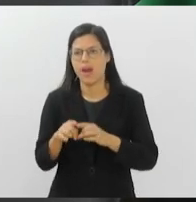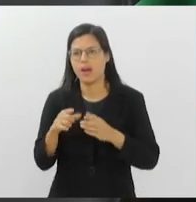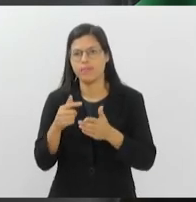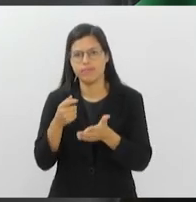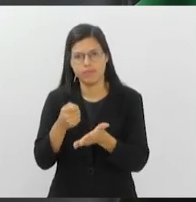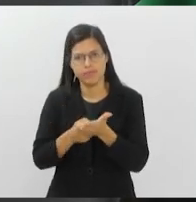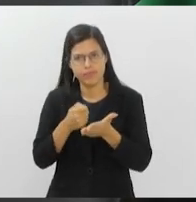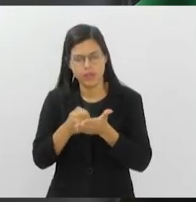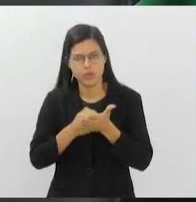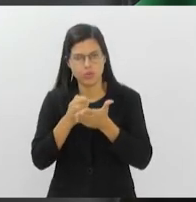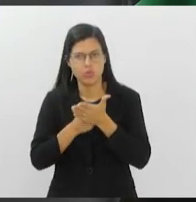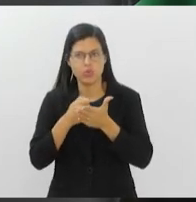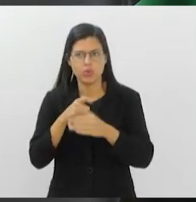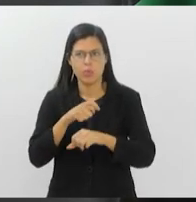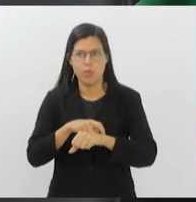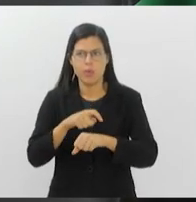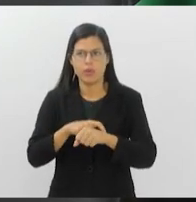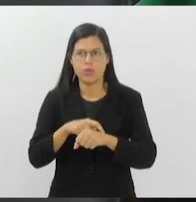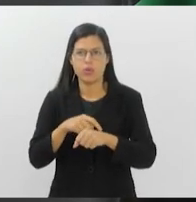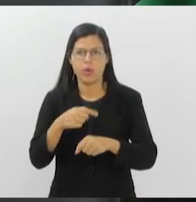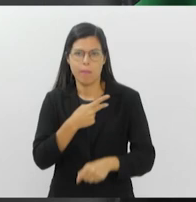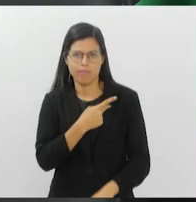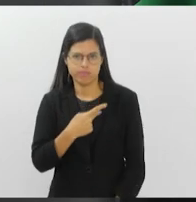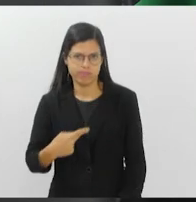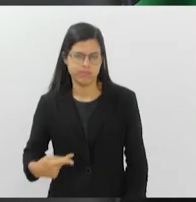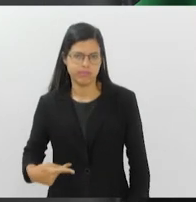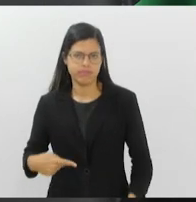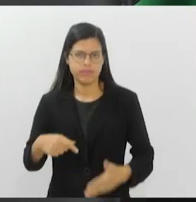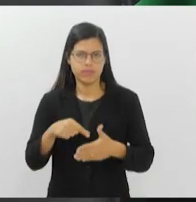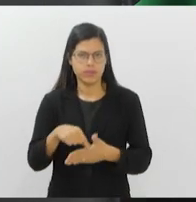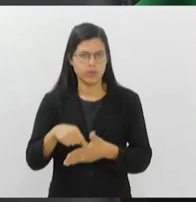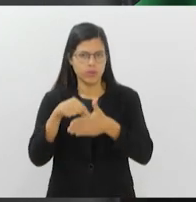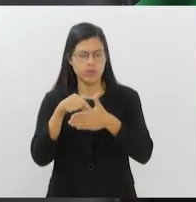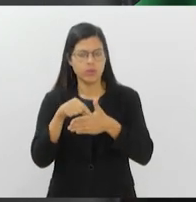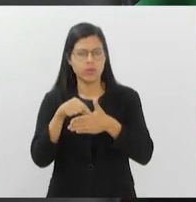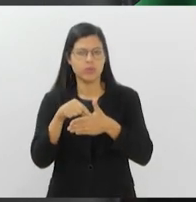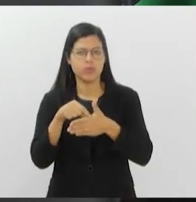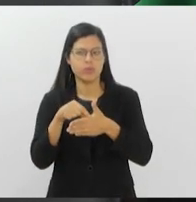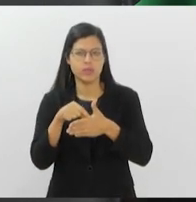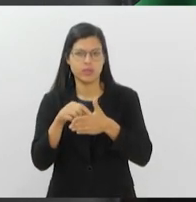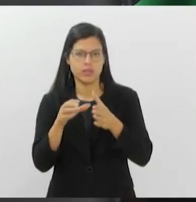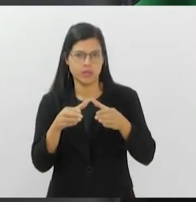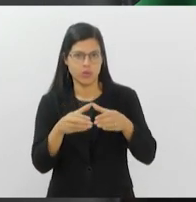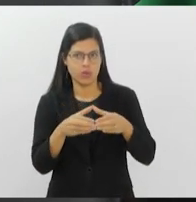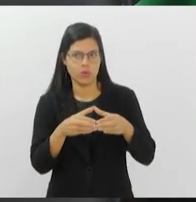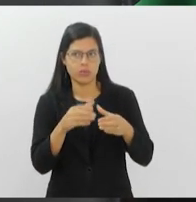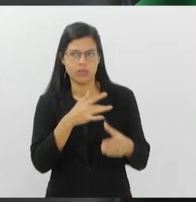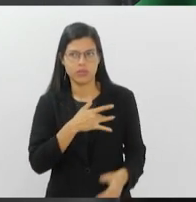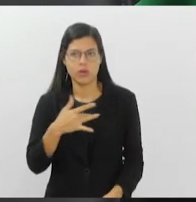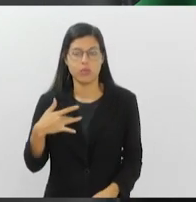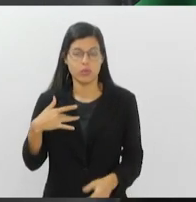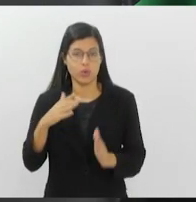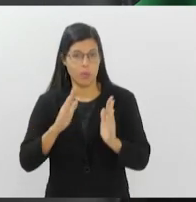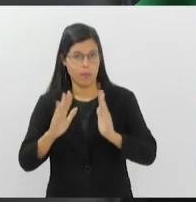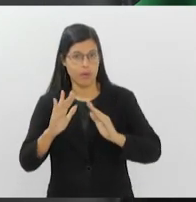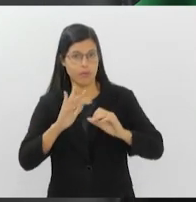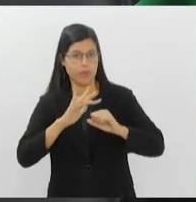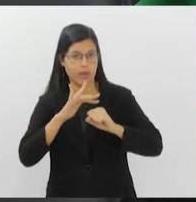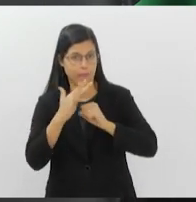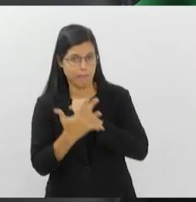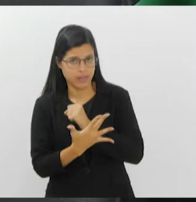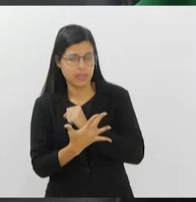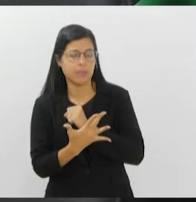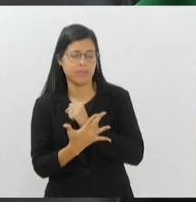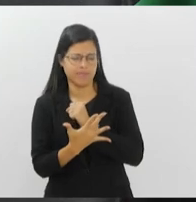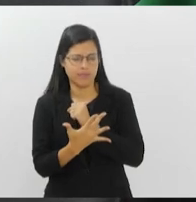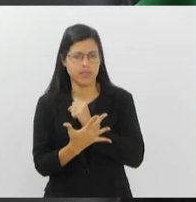que eu presidi a Comissão de Saúde, que foi exatamente no período da pandemia da Covid-19, e a gente